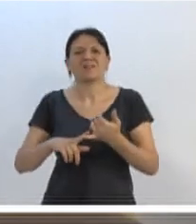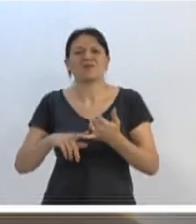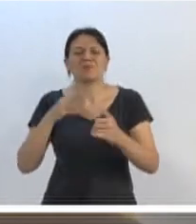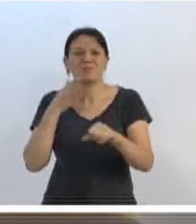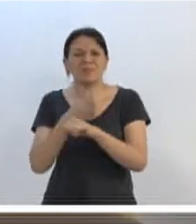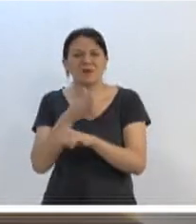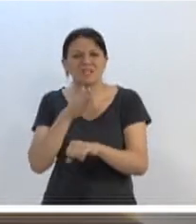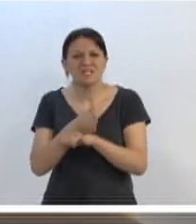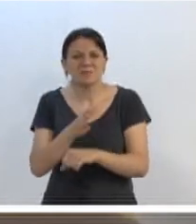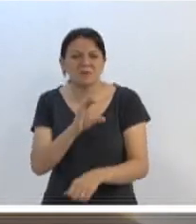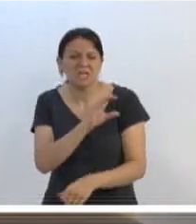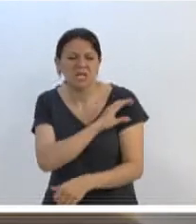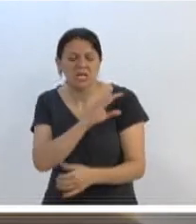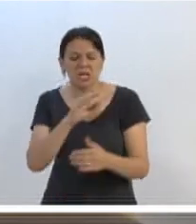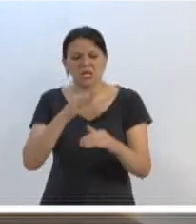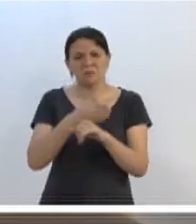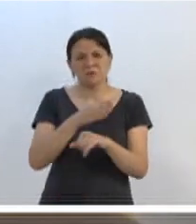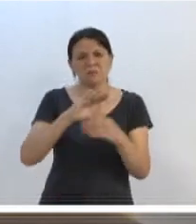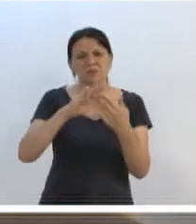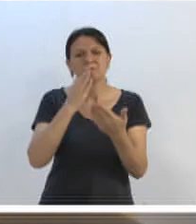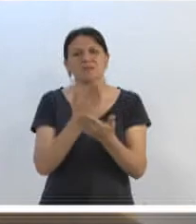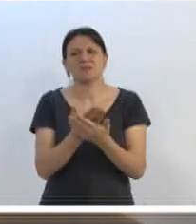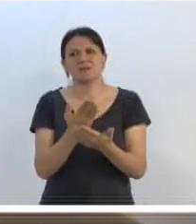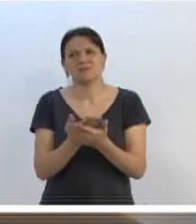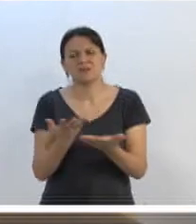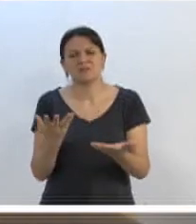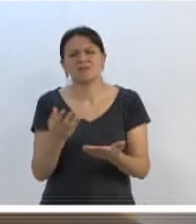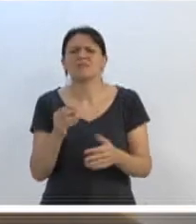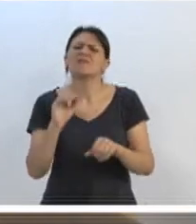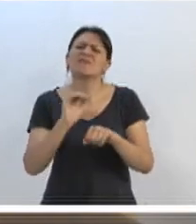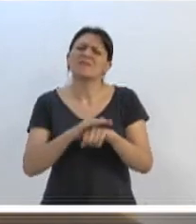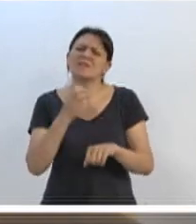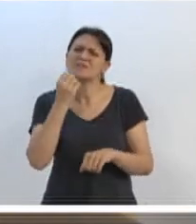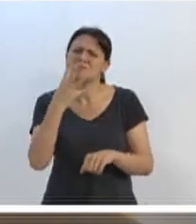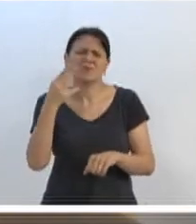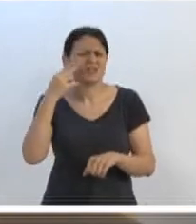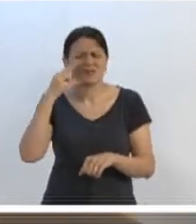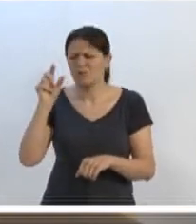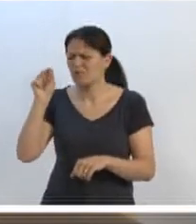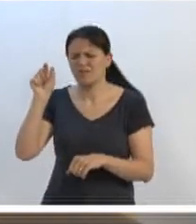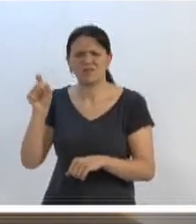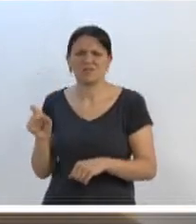de uma boa creche ou de um bom colégio. Senhores, façam sempre o bem e nunca olhem a quem.